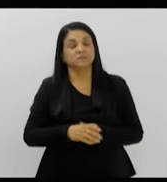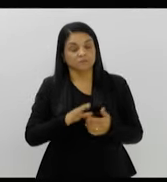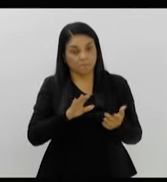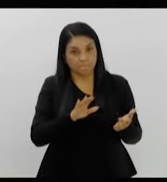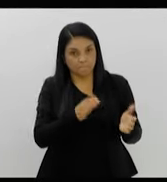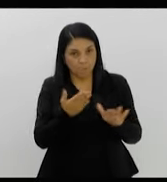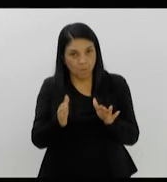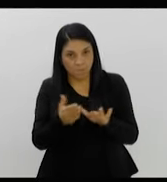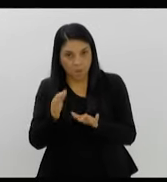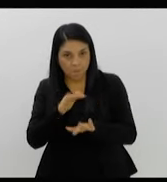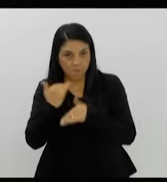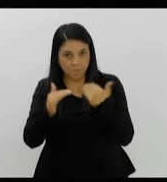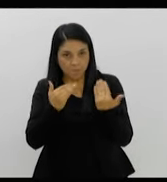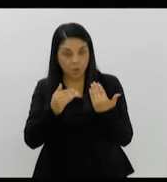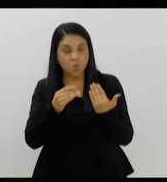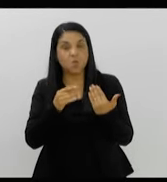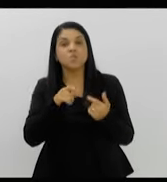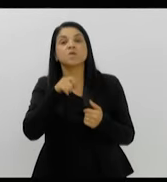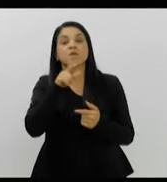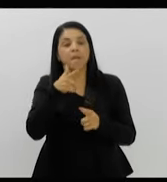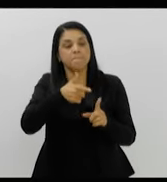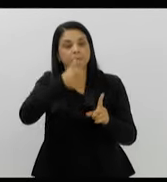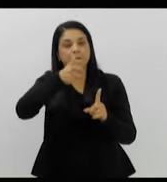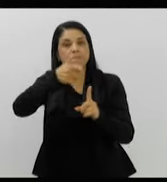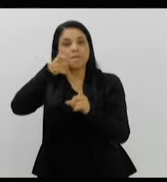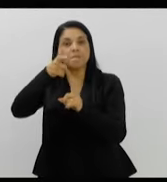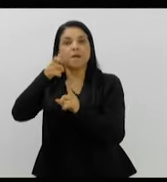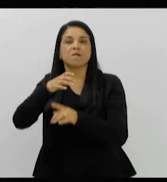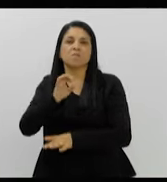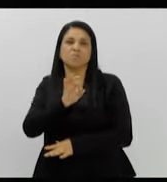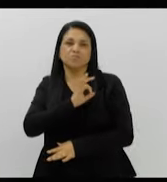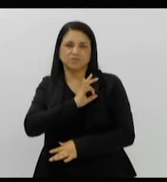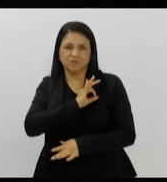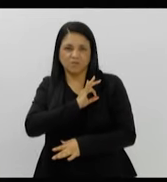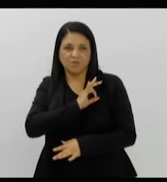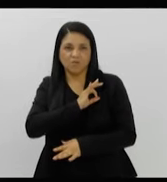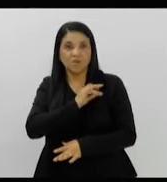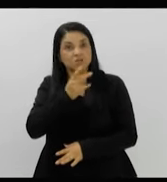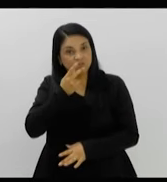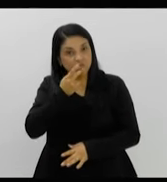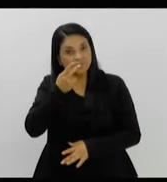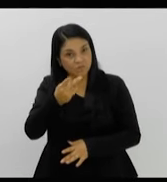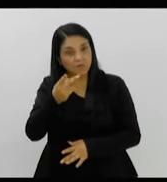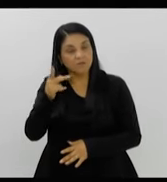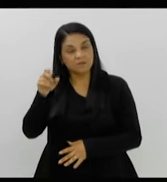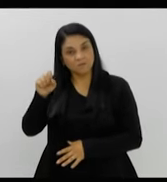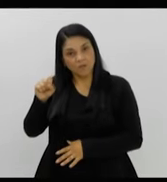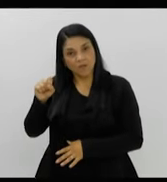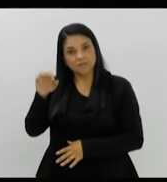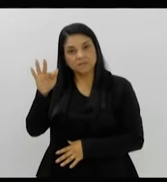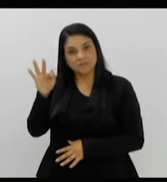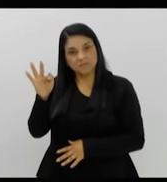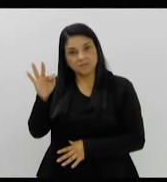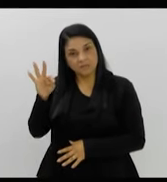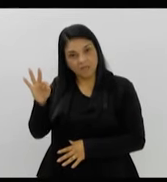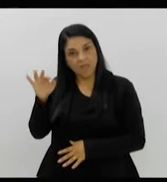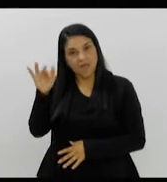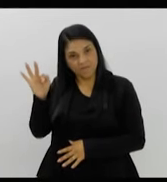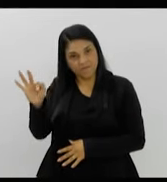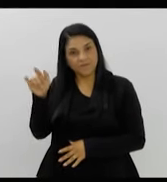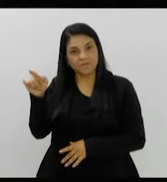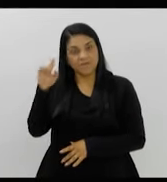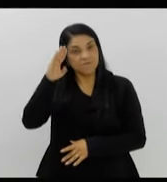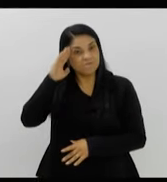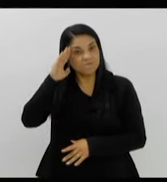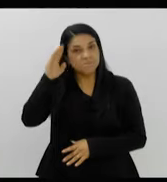seriam os policiais É verdade senores foi isso foram essas as